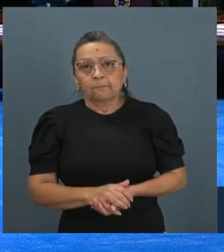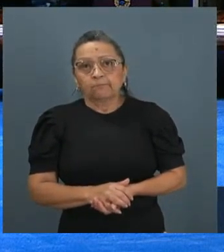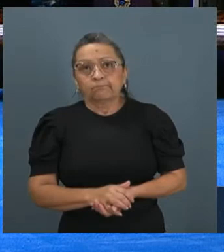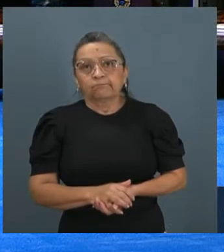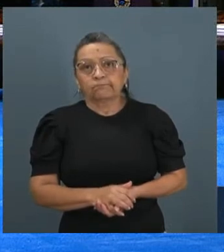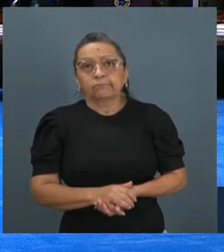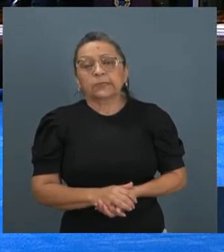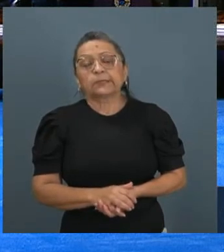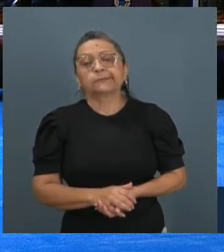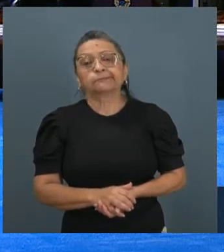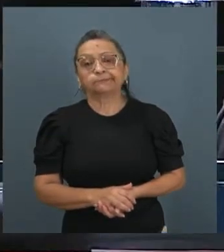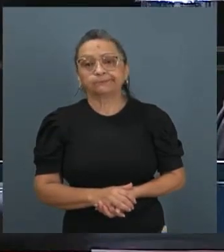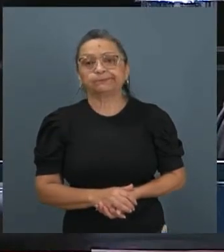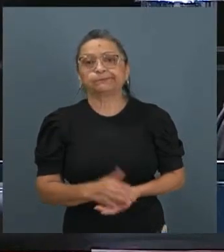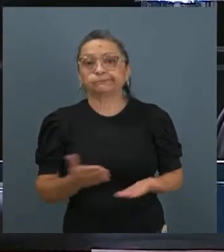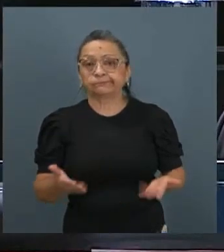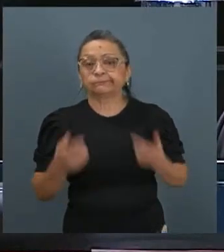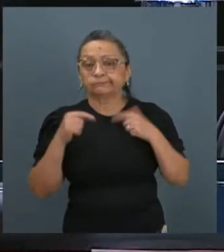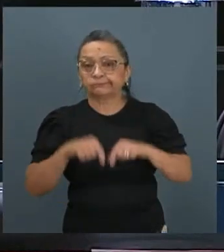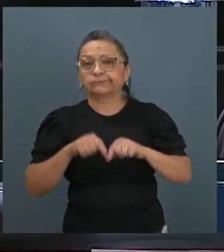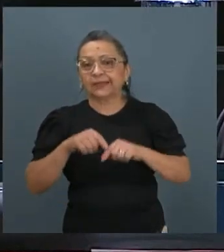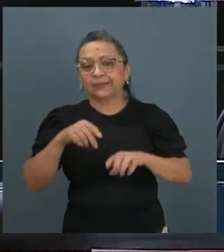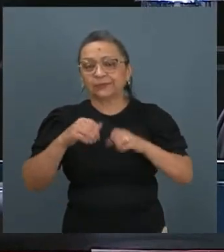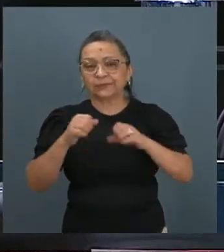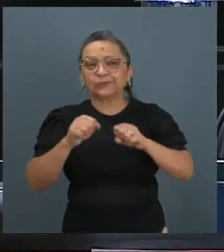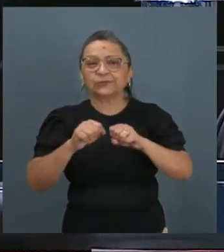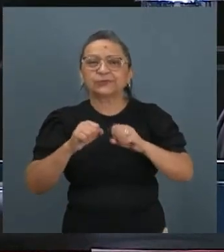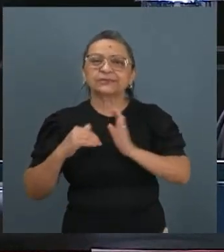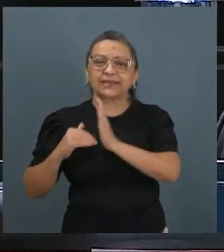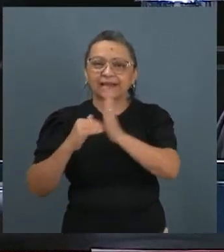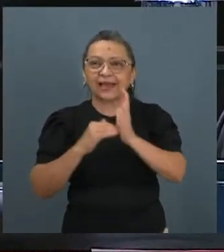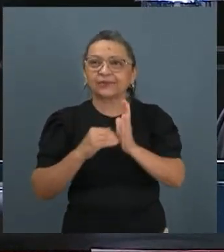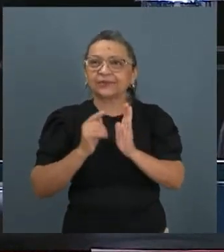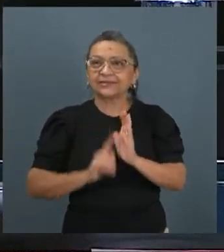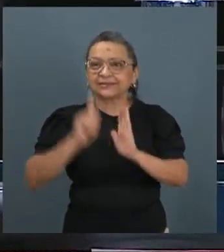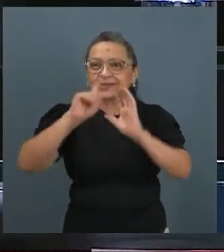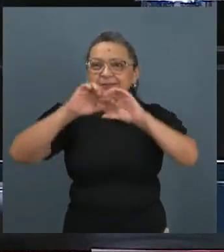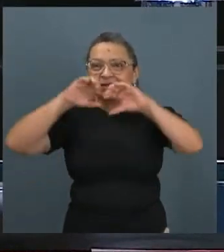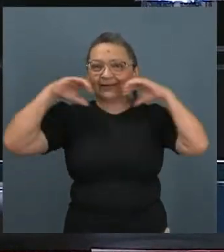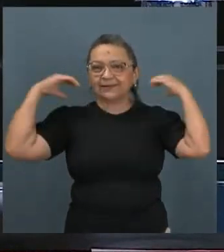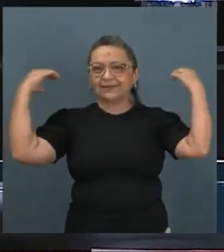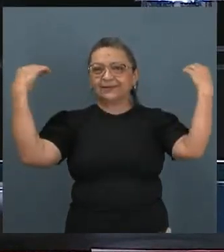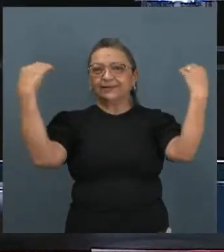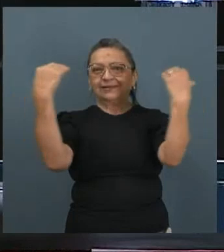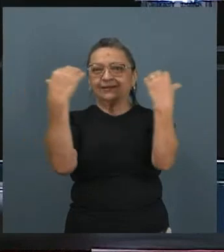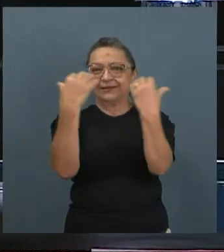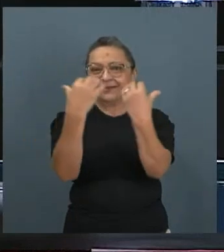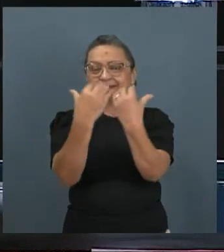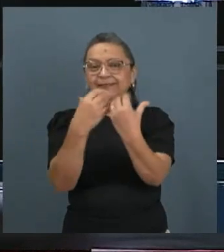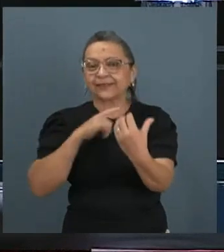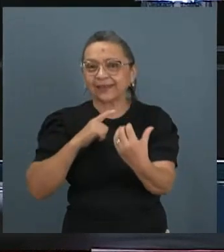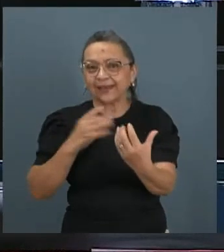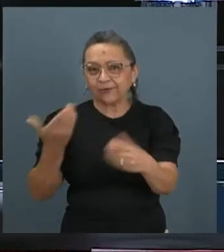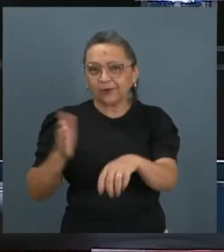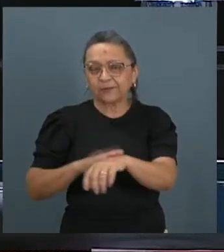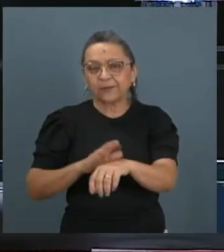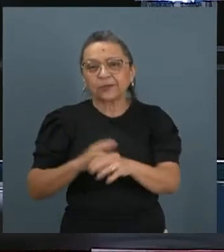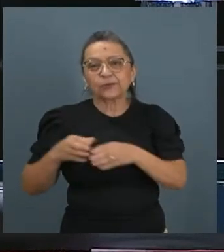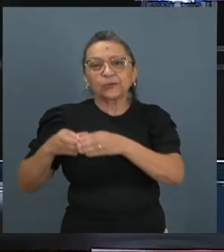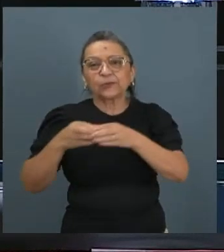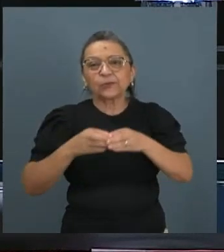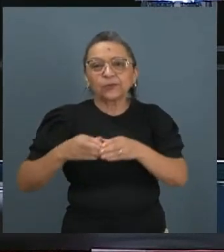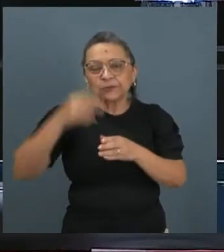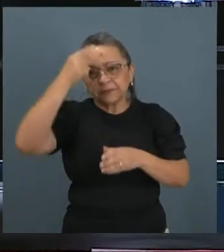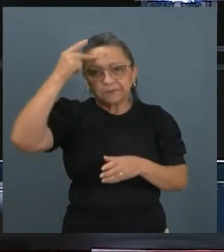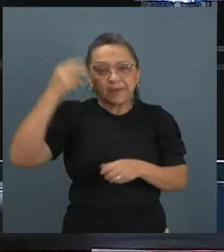Só quero registrar que nas galerias se encontra nesse momento, esse foi o senador Girão que usou a palavra,